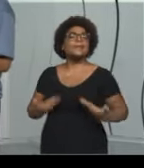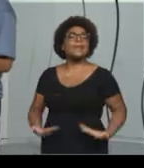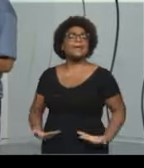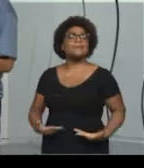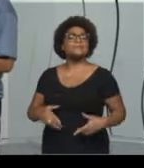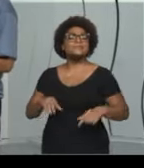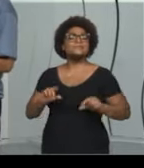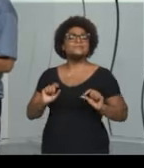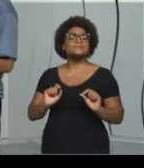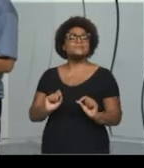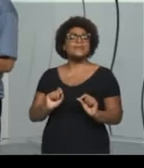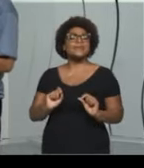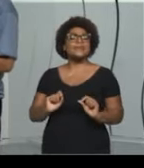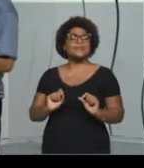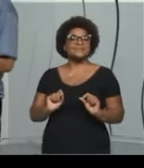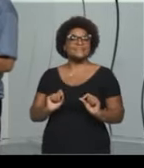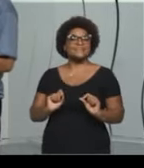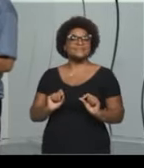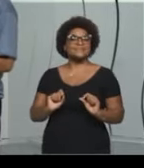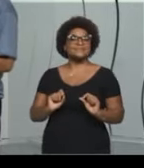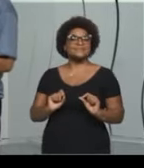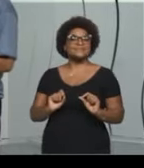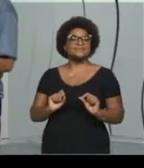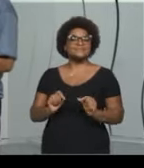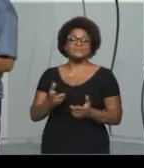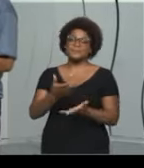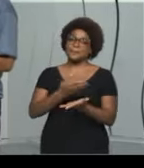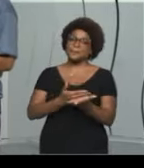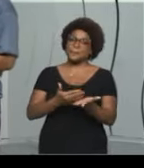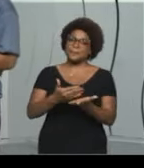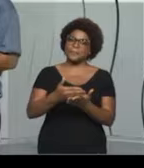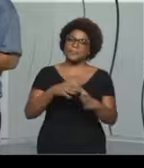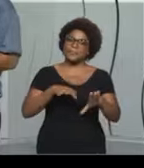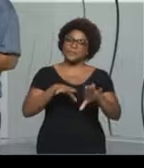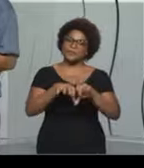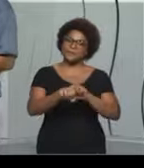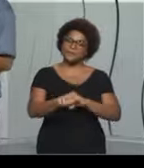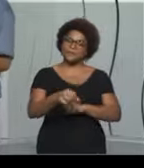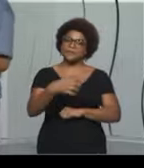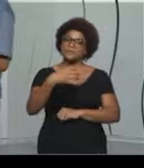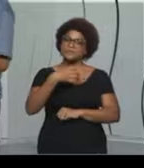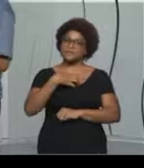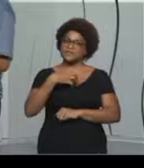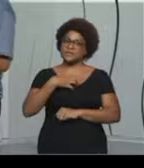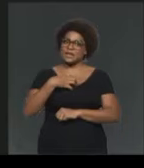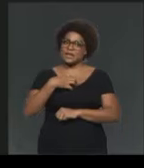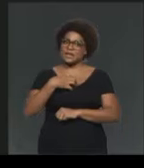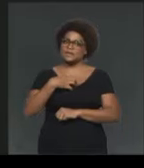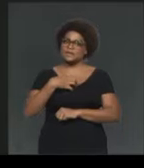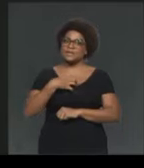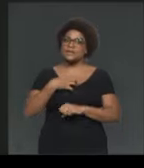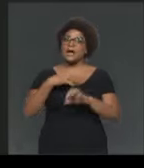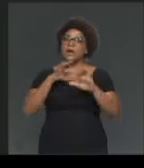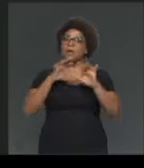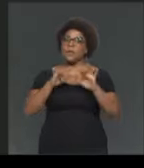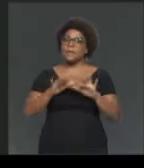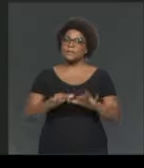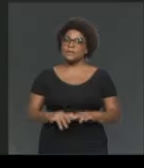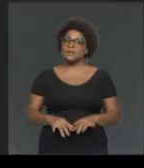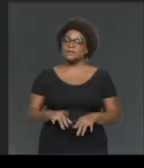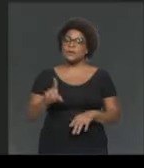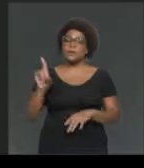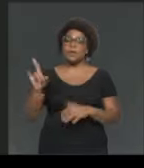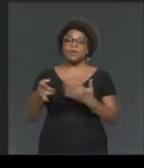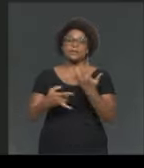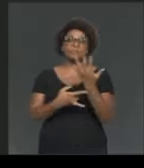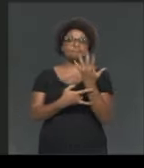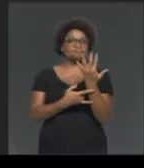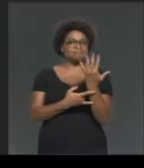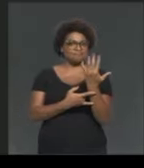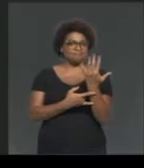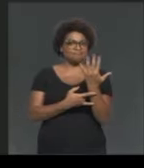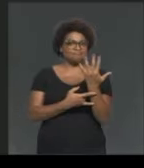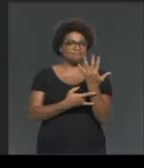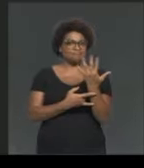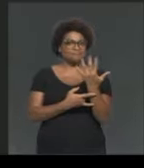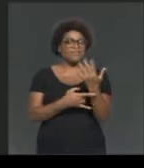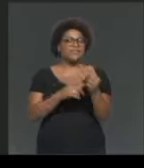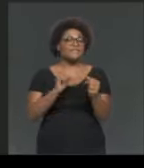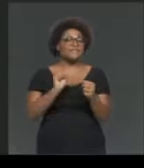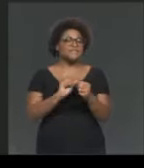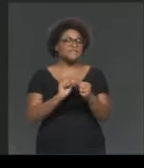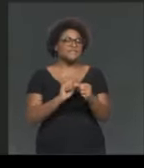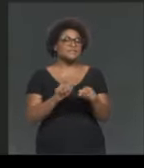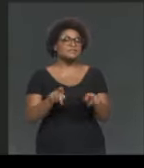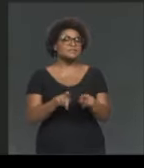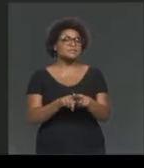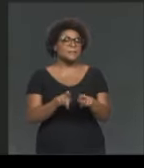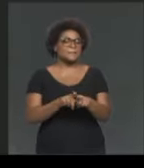Duarte Washington? Eu comecei me formando em Ciência da Computação pela UFMG, depois eu fiz a licenciatura